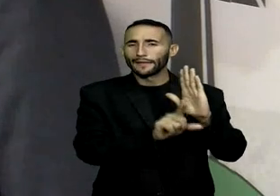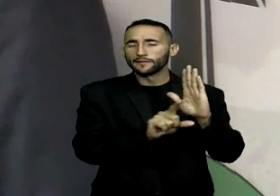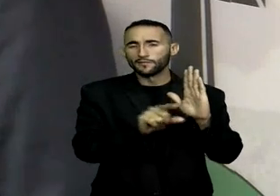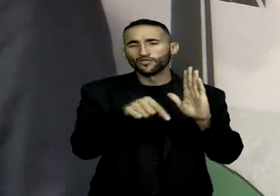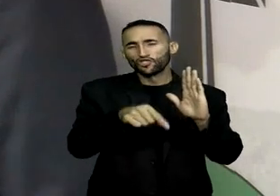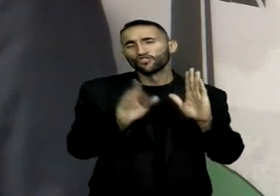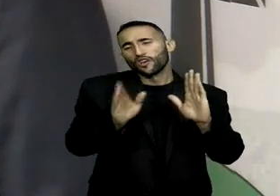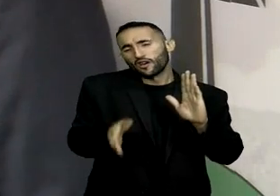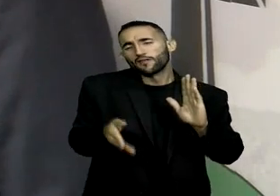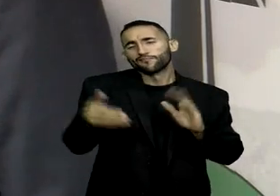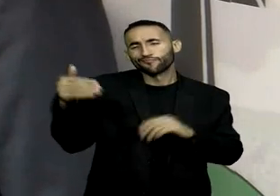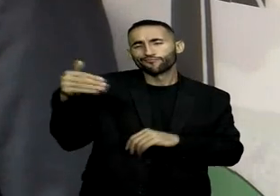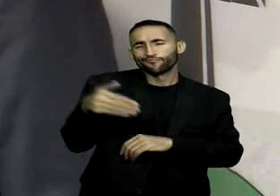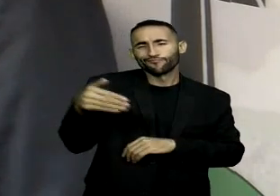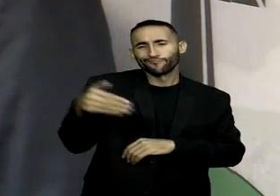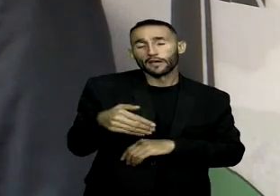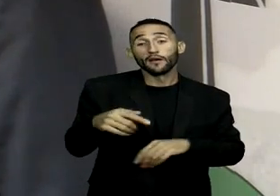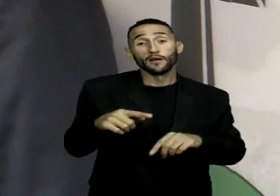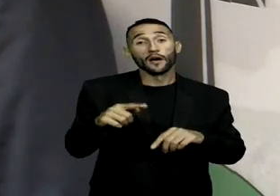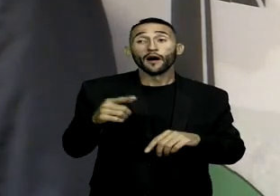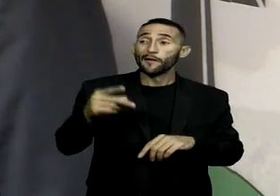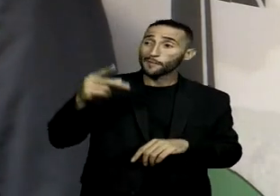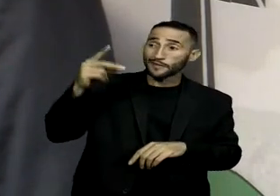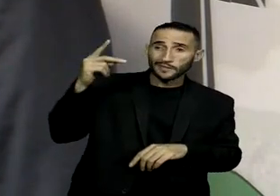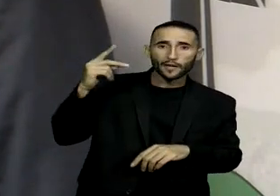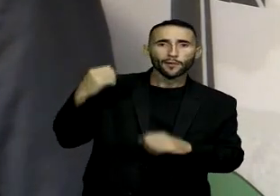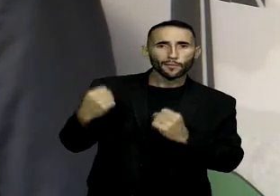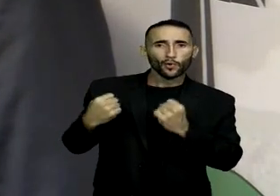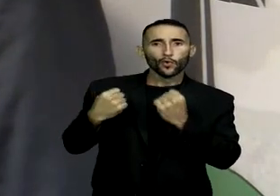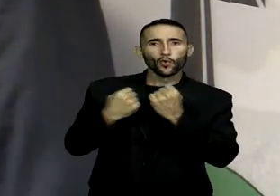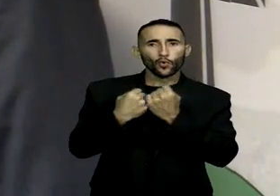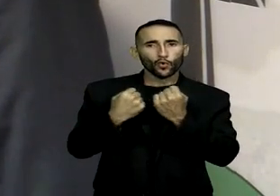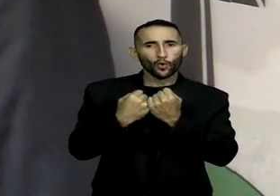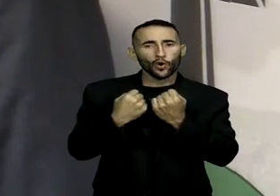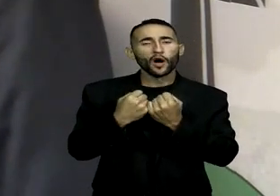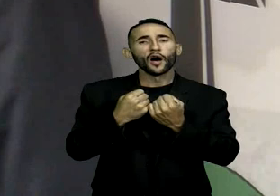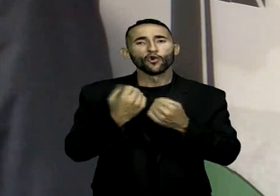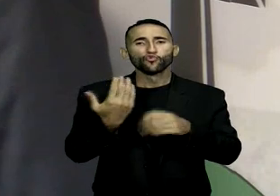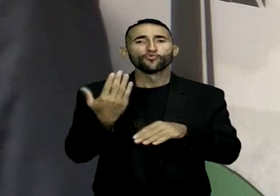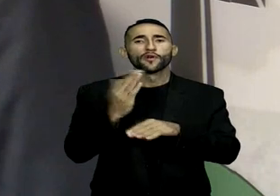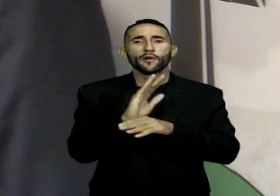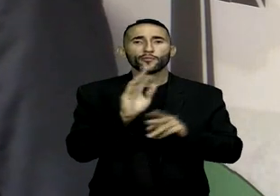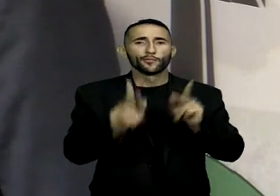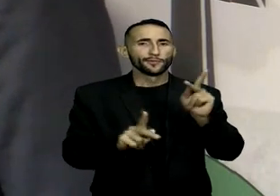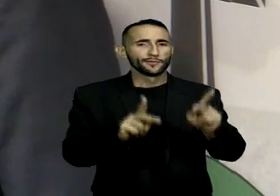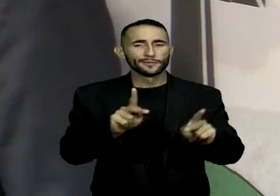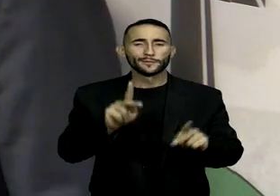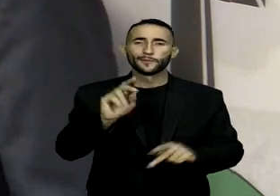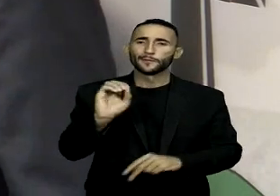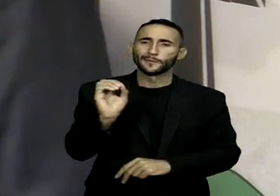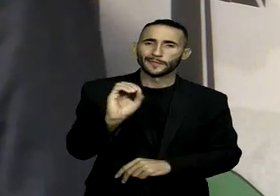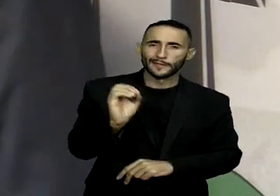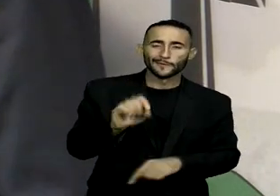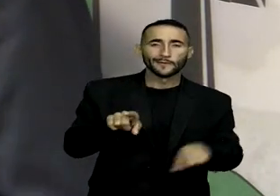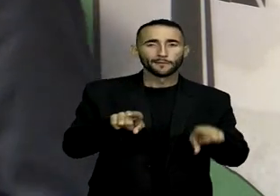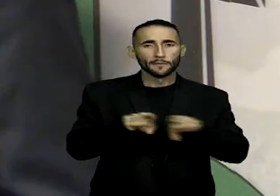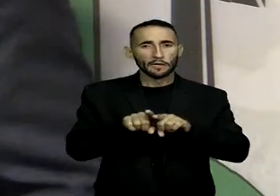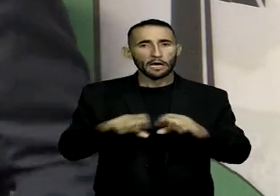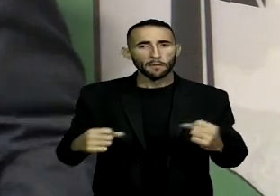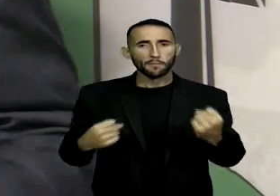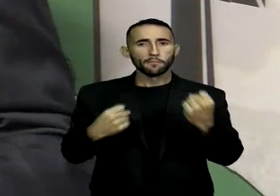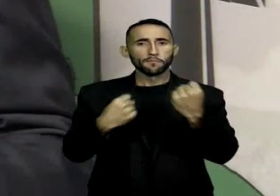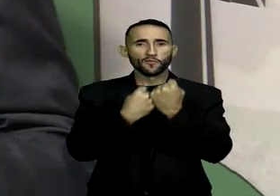muito tempo e contribuiu para o fortalecimento das pessoas aqui na nossa cidade, fortaleceu também Obrigado. O